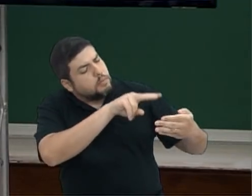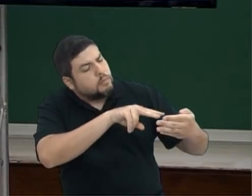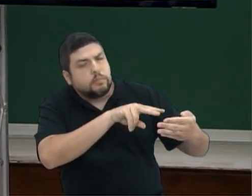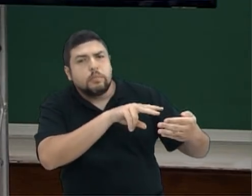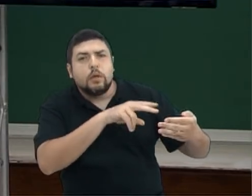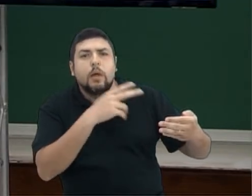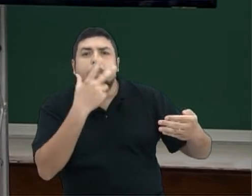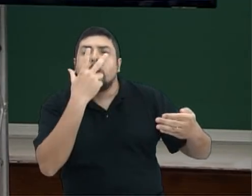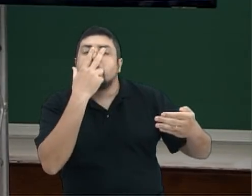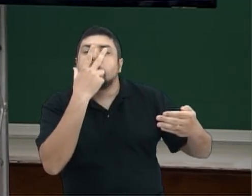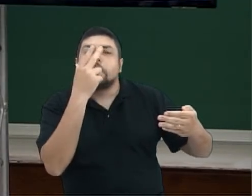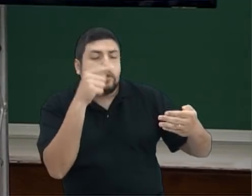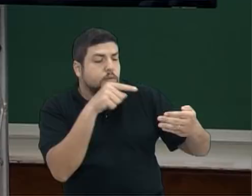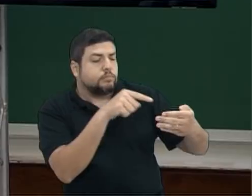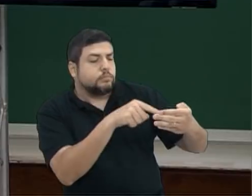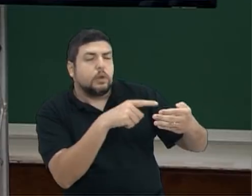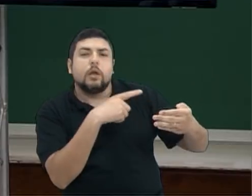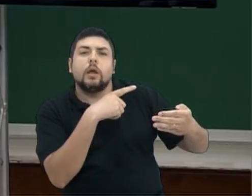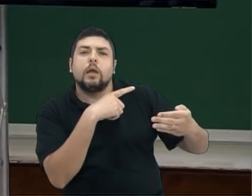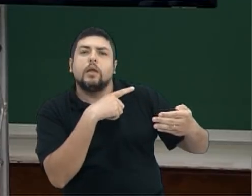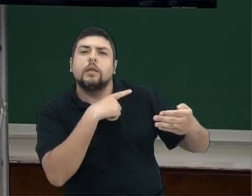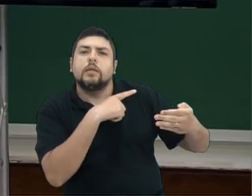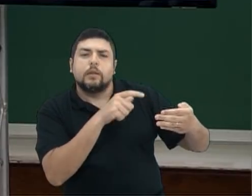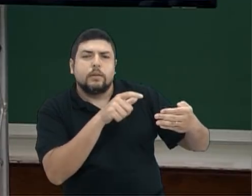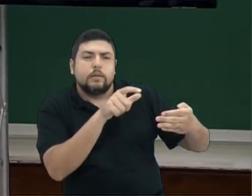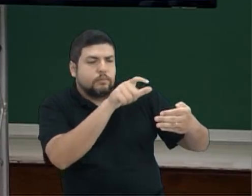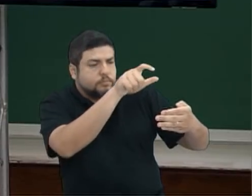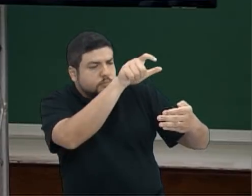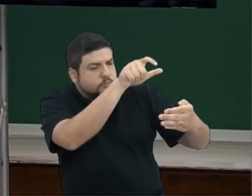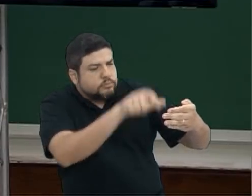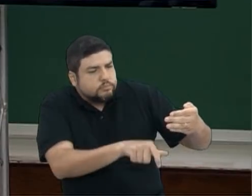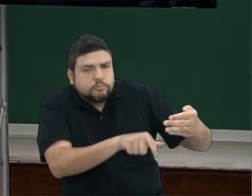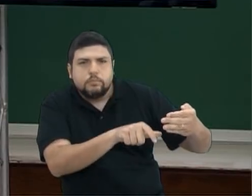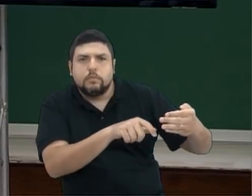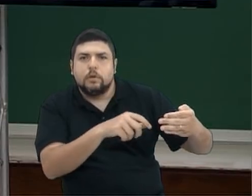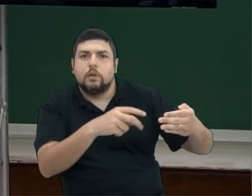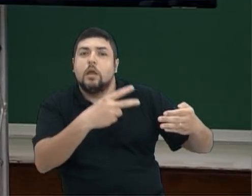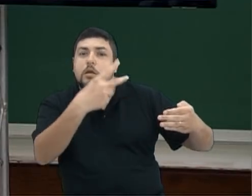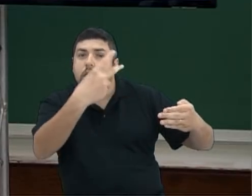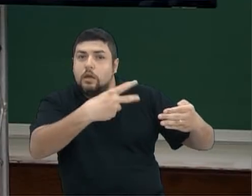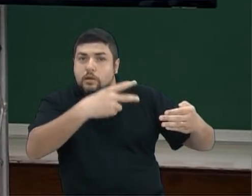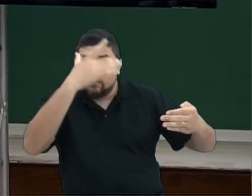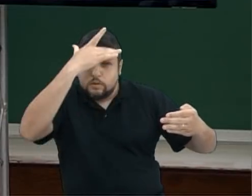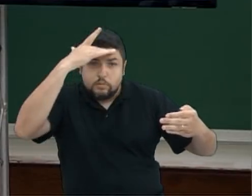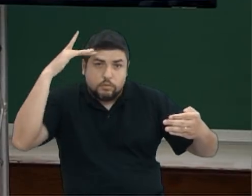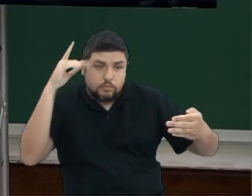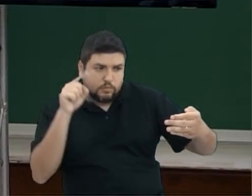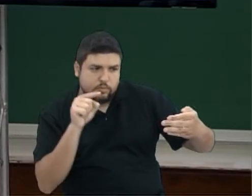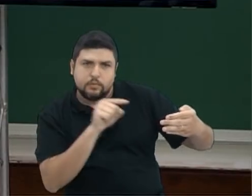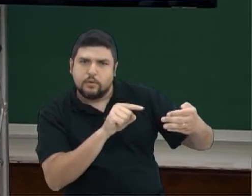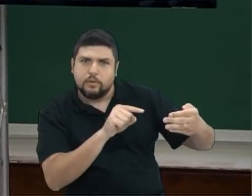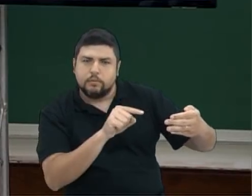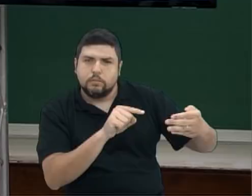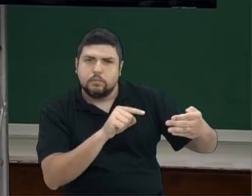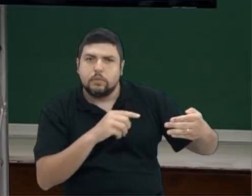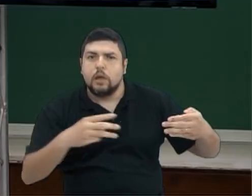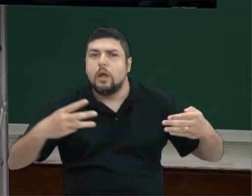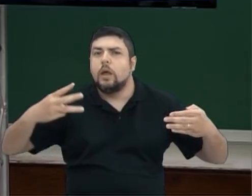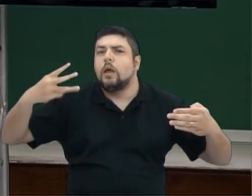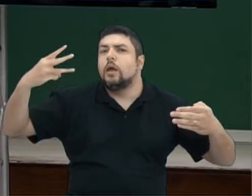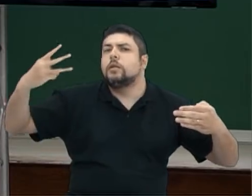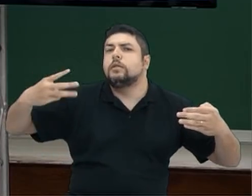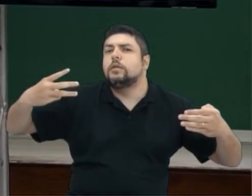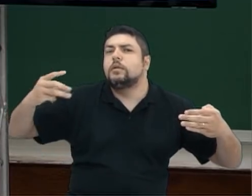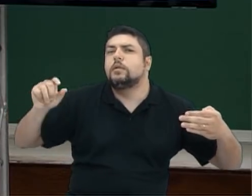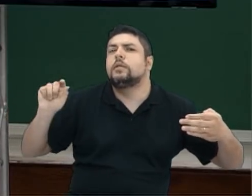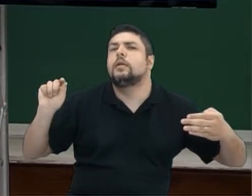fingir que está tendo um interlocutor, alguém com quem falar. Então, a segunda pessoa é o diário, né? E a terceira pessoa? De